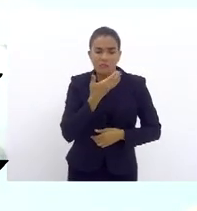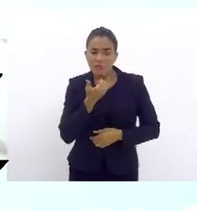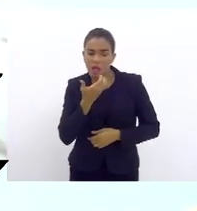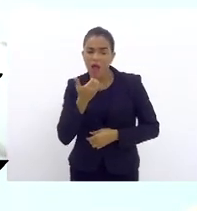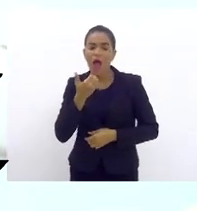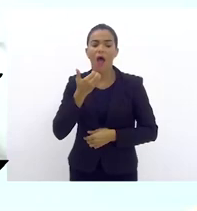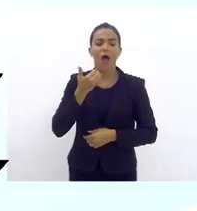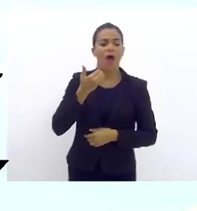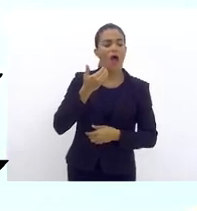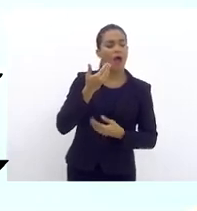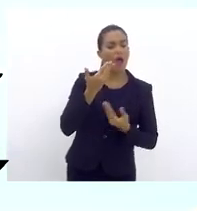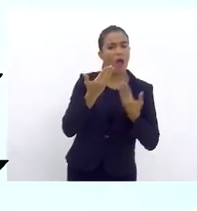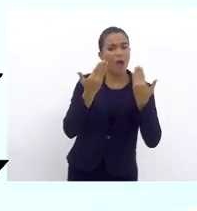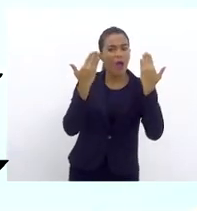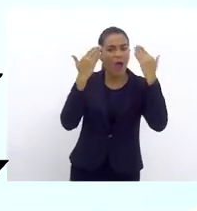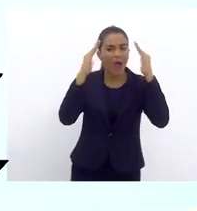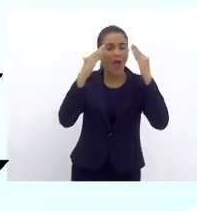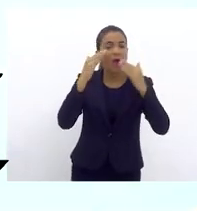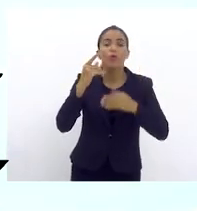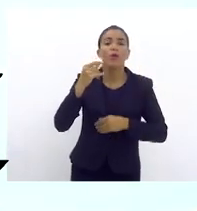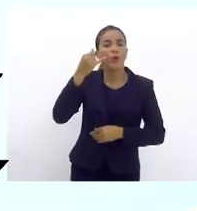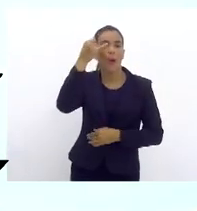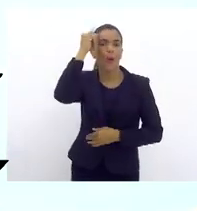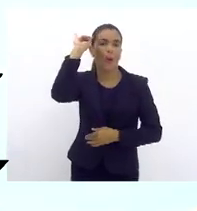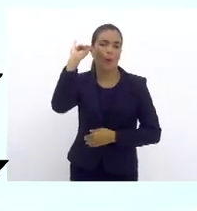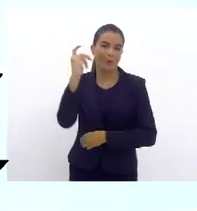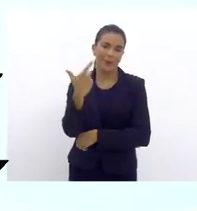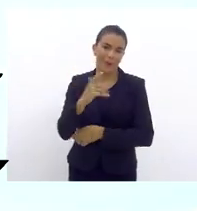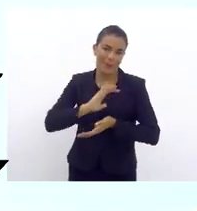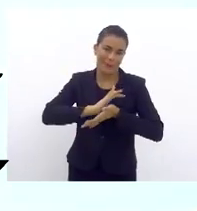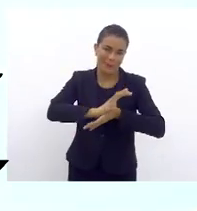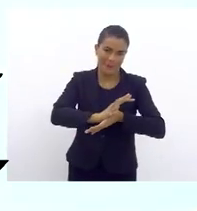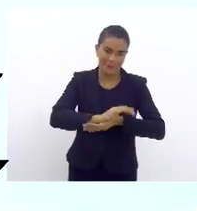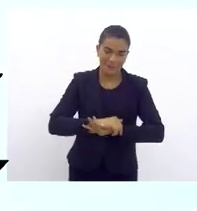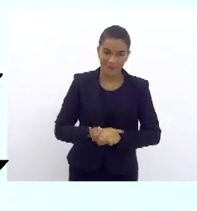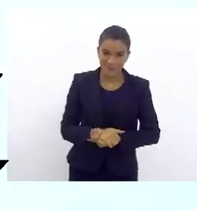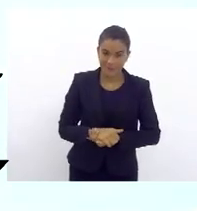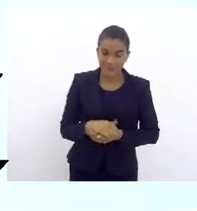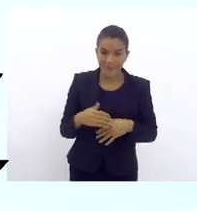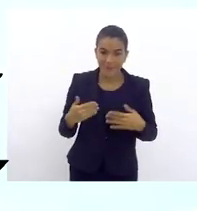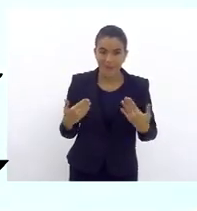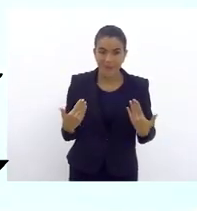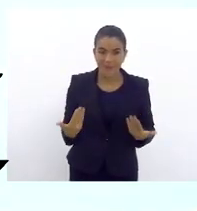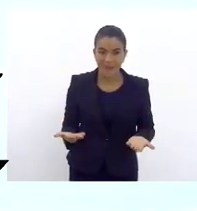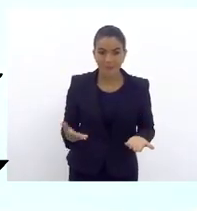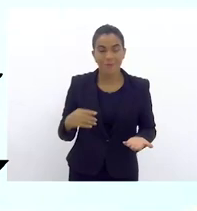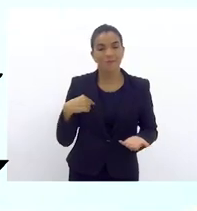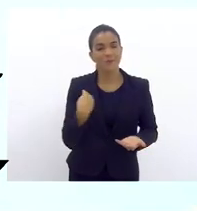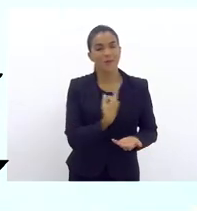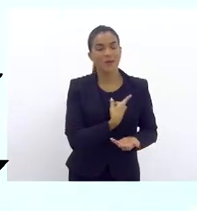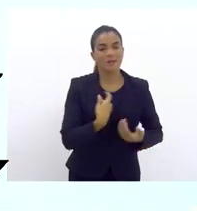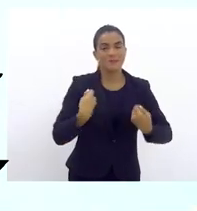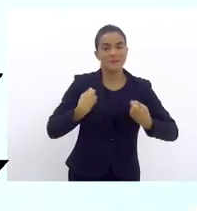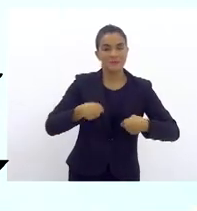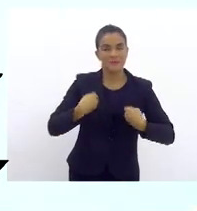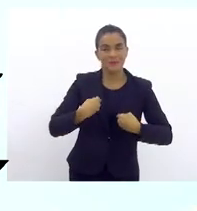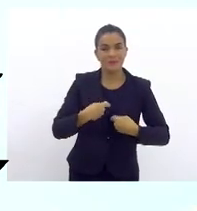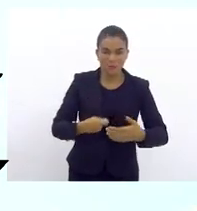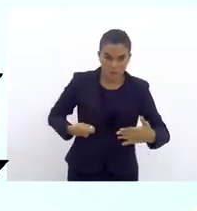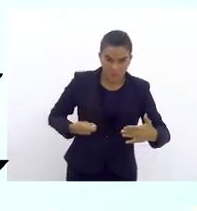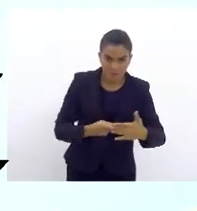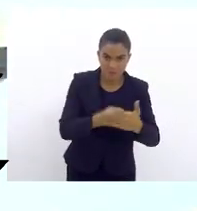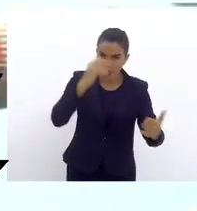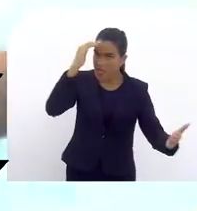começa a se vacinar contra o preconceito então nós temos que fazer esse compra-se